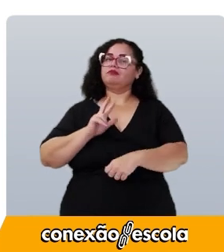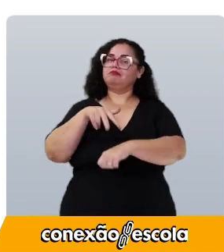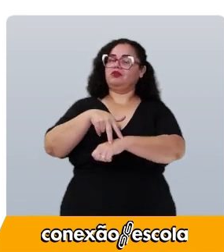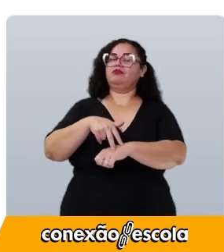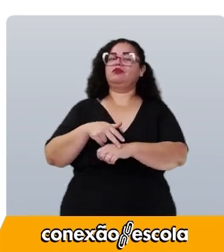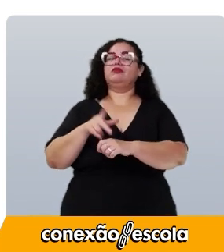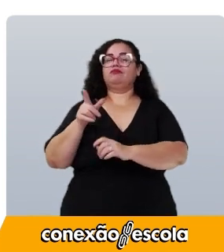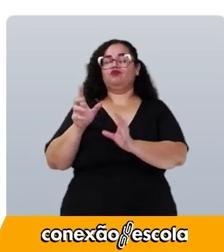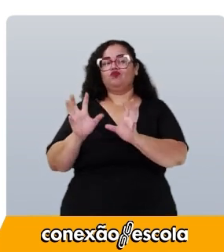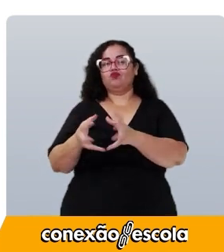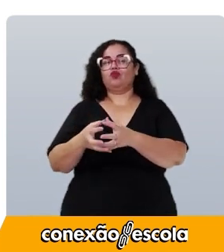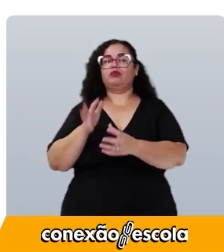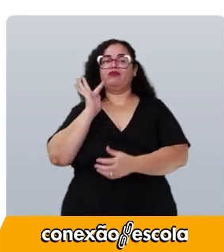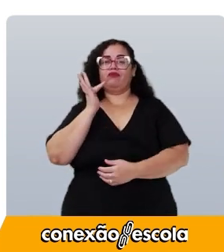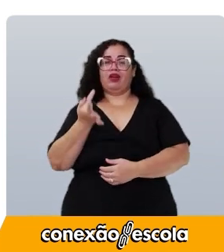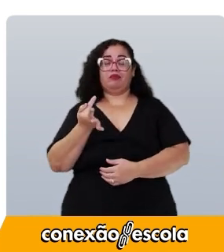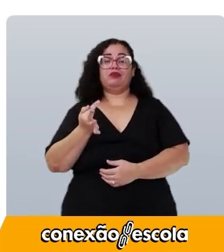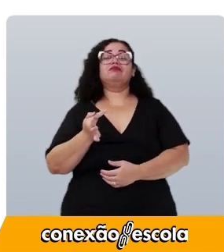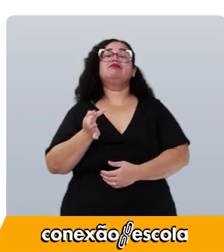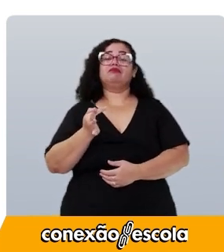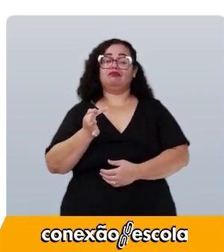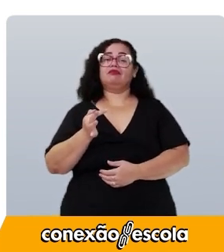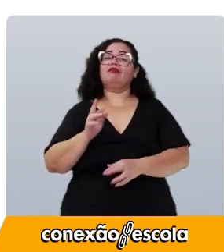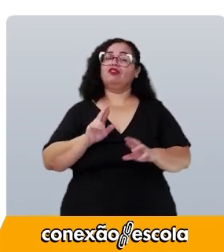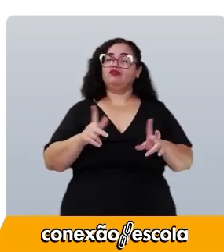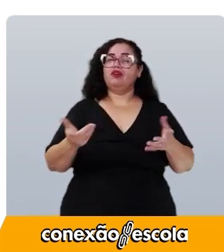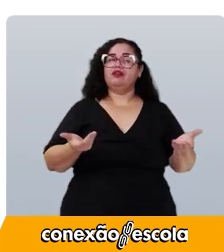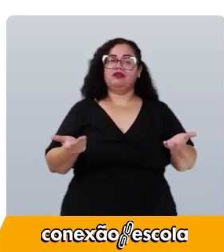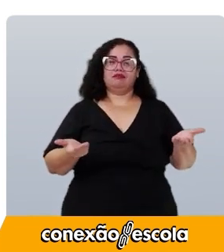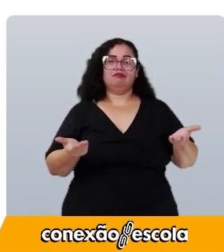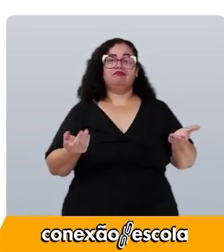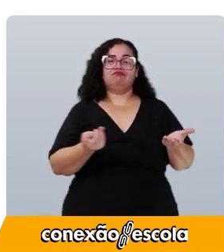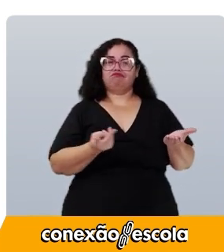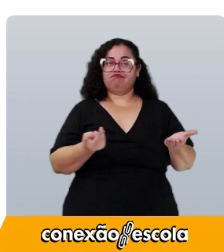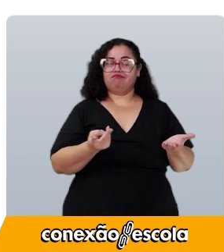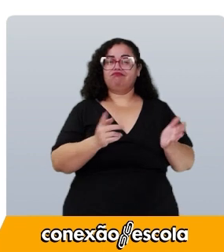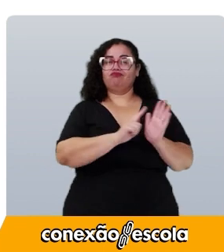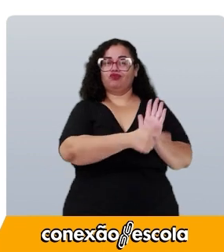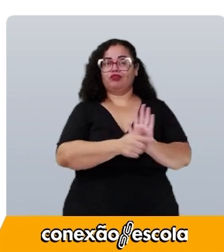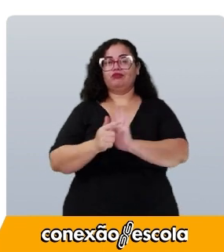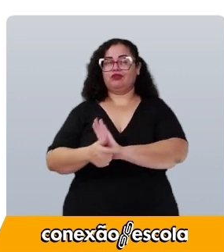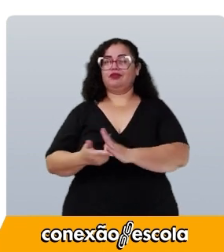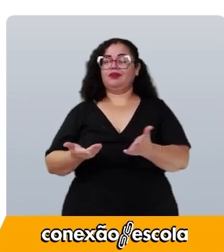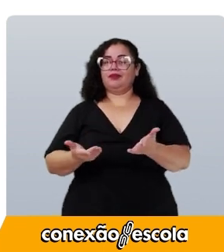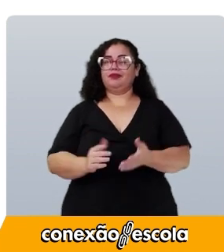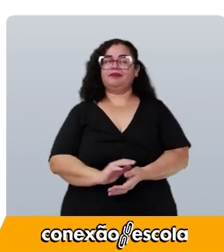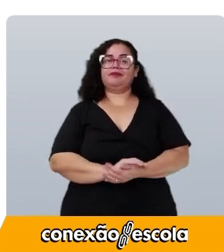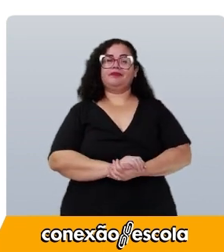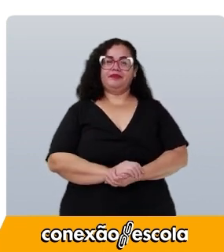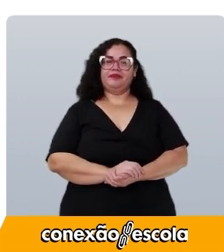do gênero fábula. Então, uma diferença básica entre esses dois gêneros é essa.